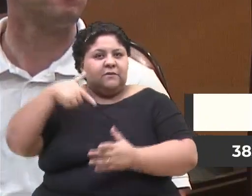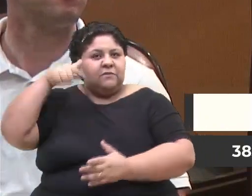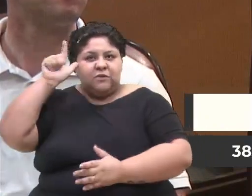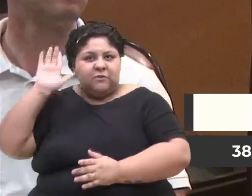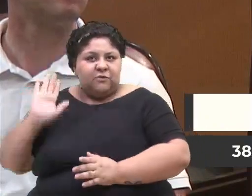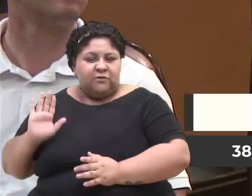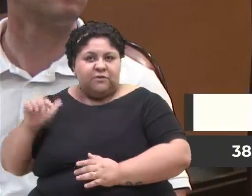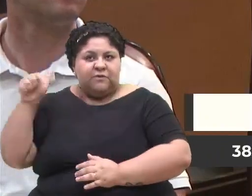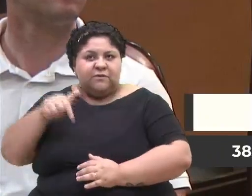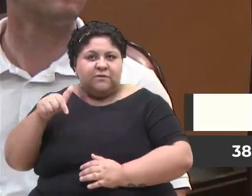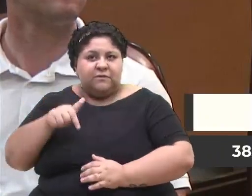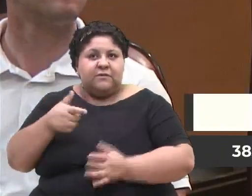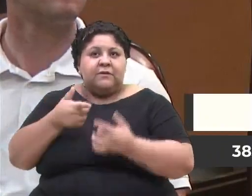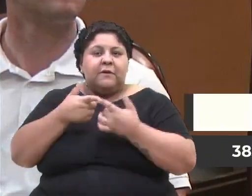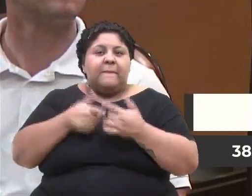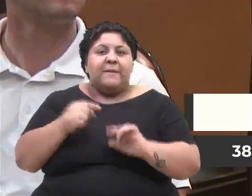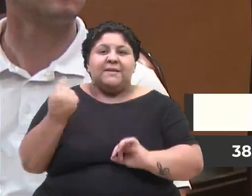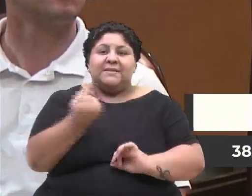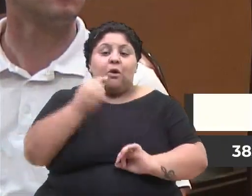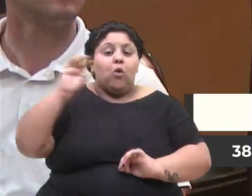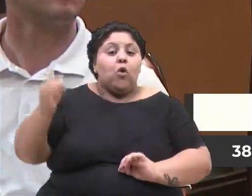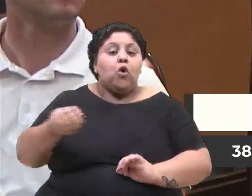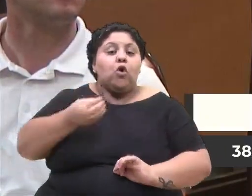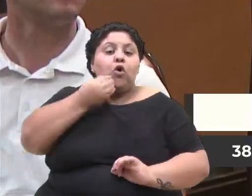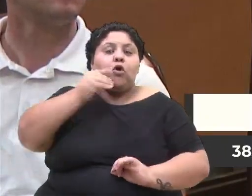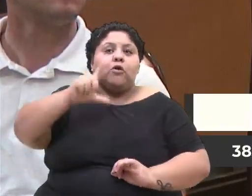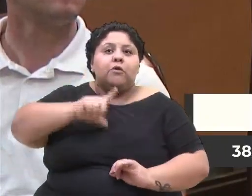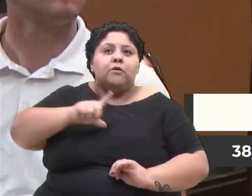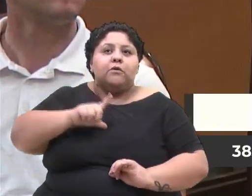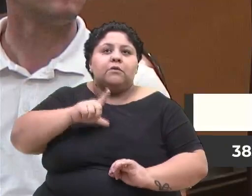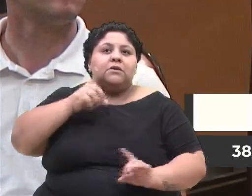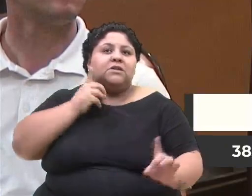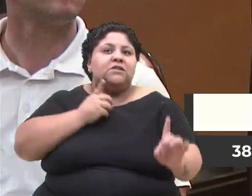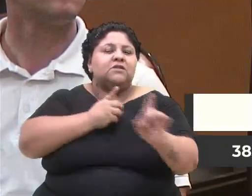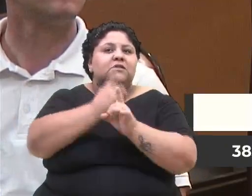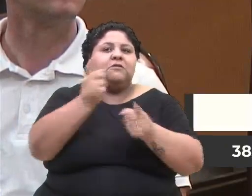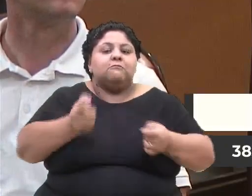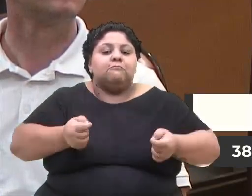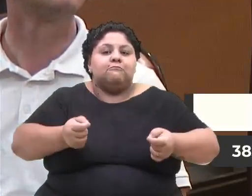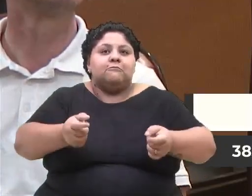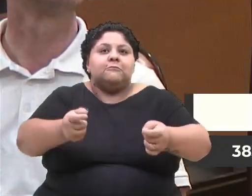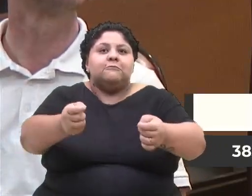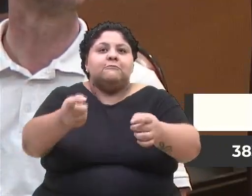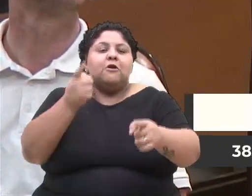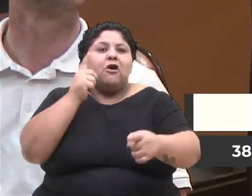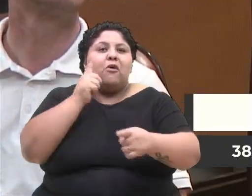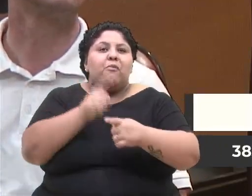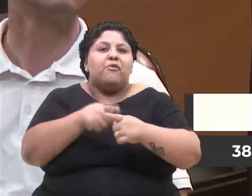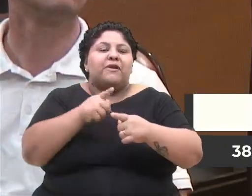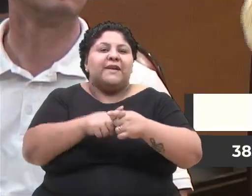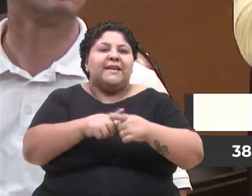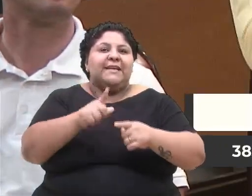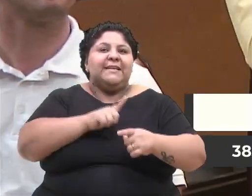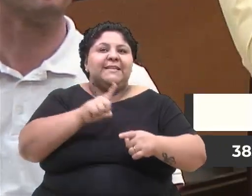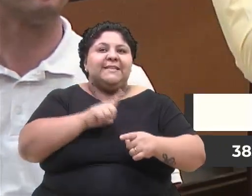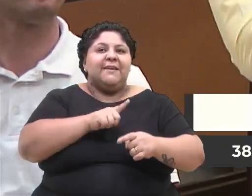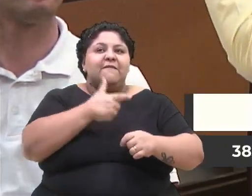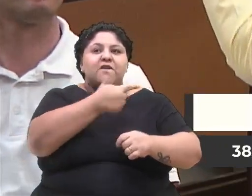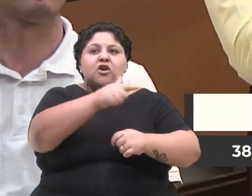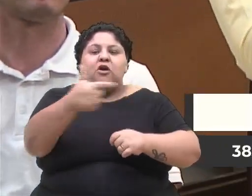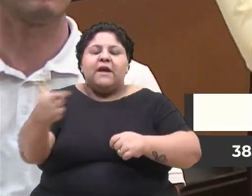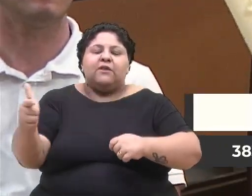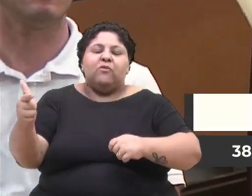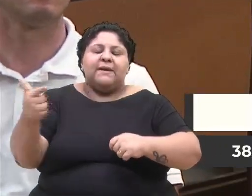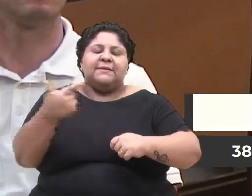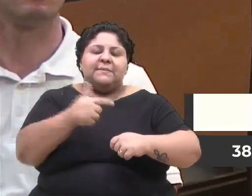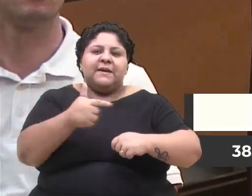é do ser humano de um pai de família. O mérito do projeto não tem... Eu posso fazer um comparativo, colegas. O